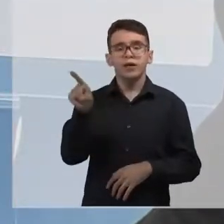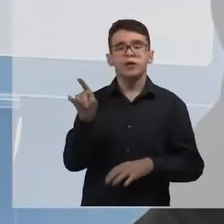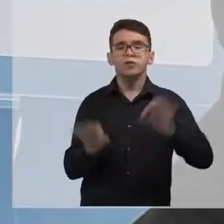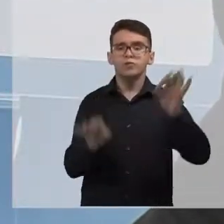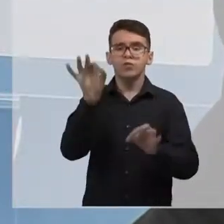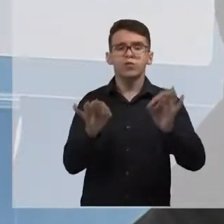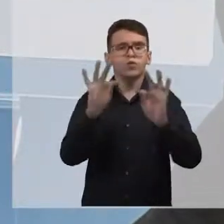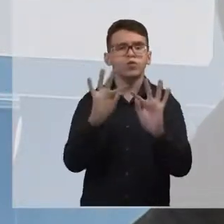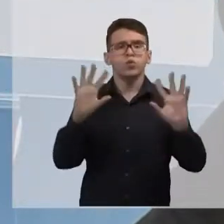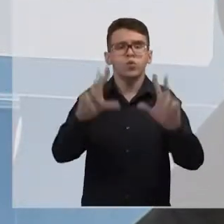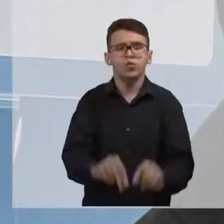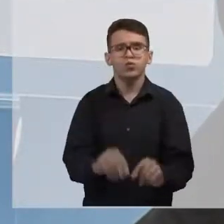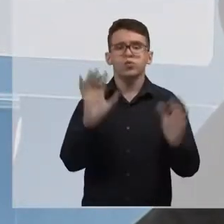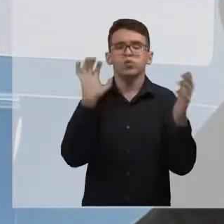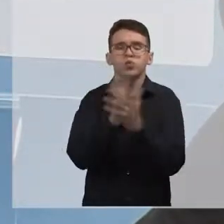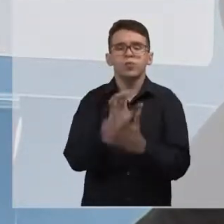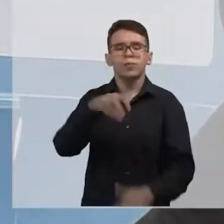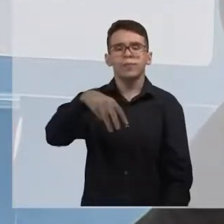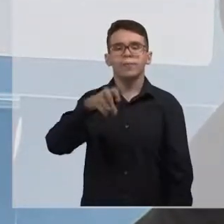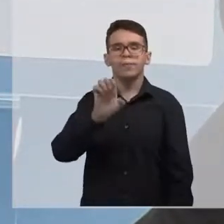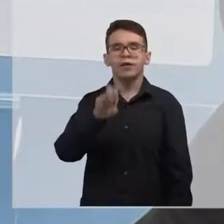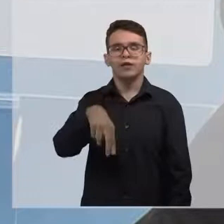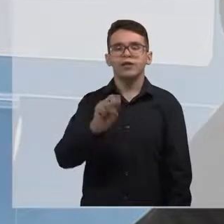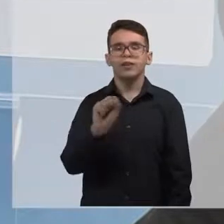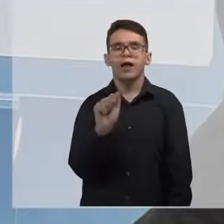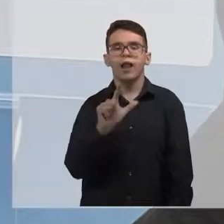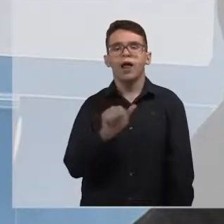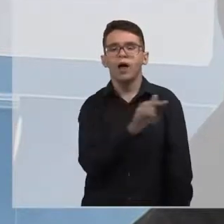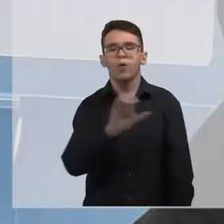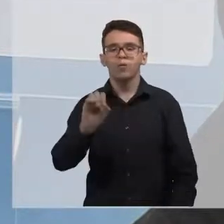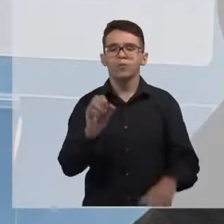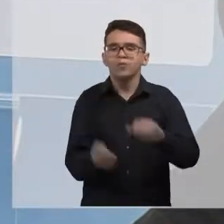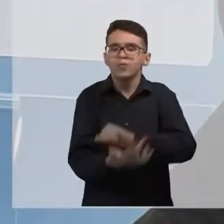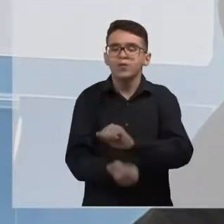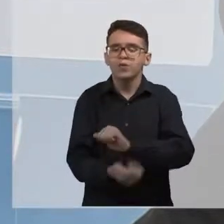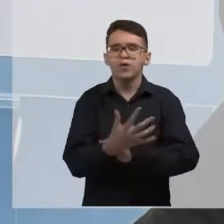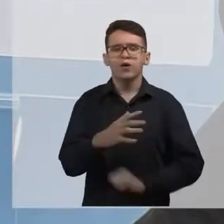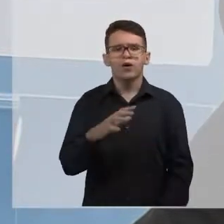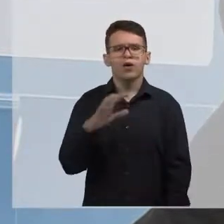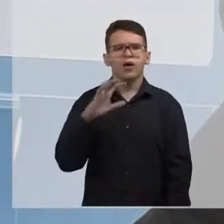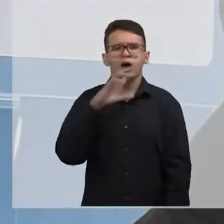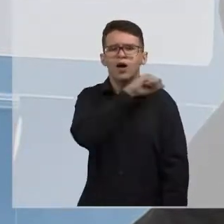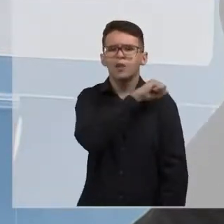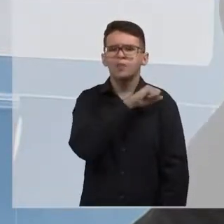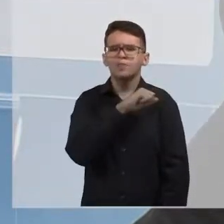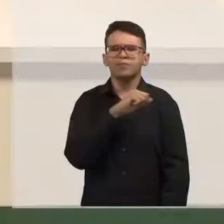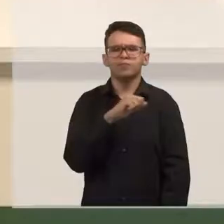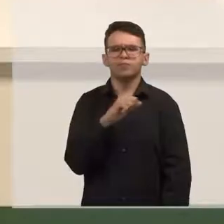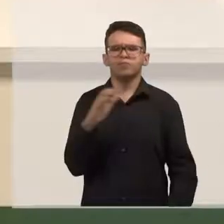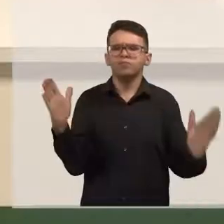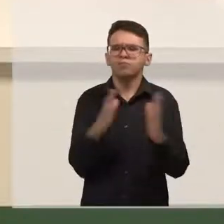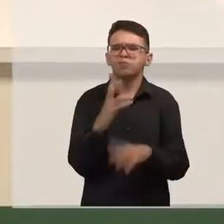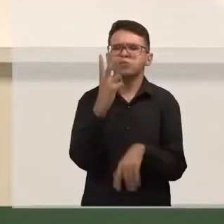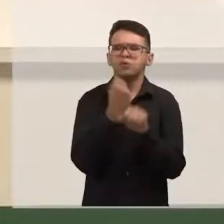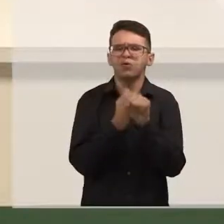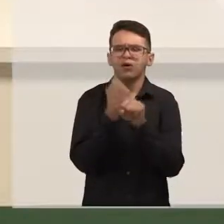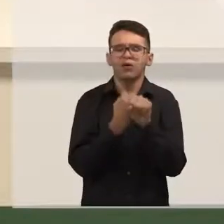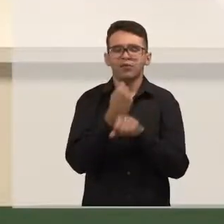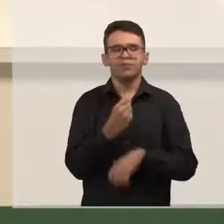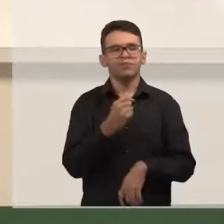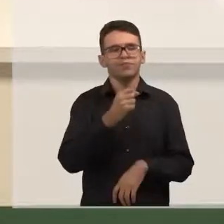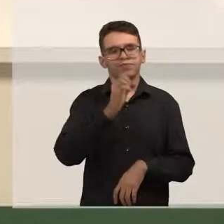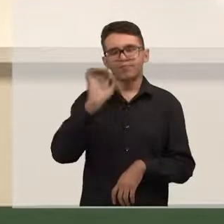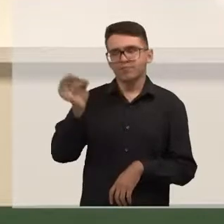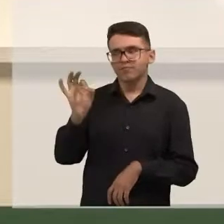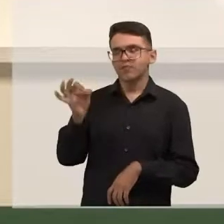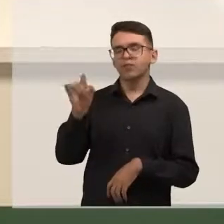questão do mensalão e condenou, Luiz. Foi menos de 2 anos, foi? Mais ou menos isso. Porque o Joaquim era relator e